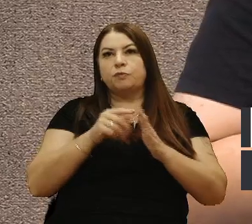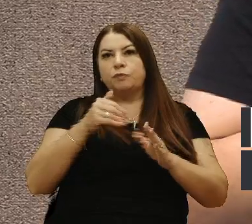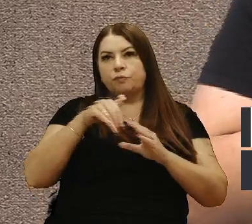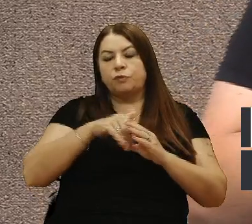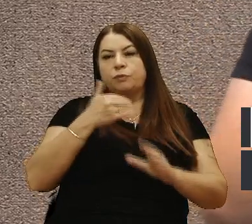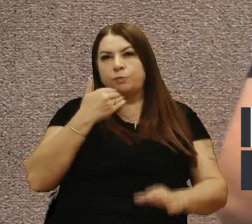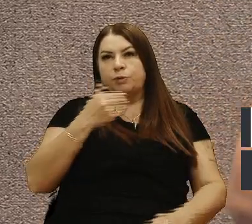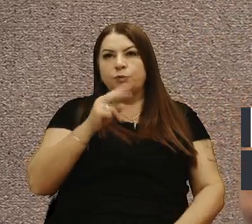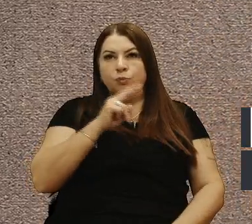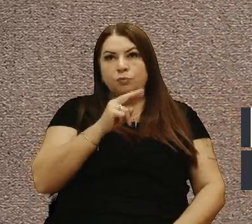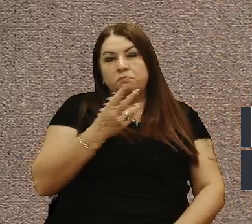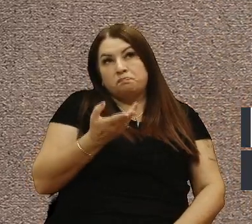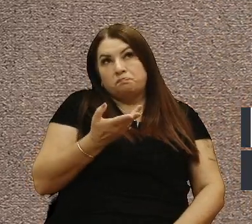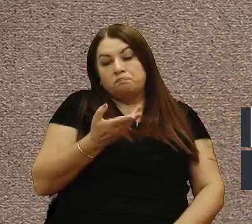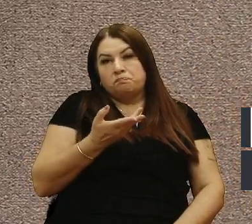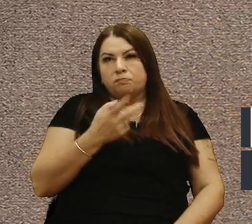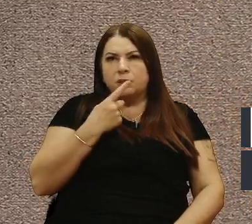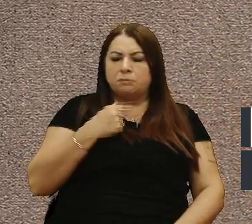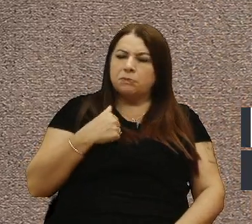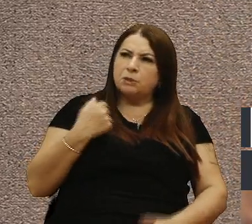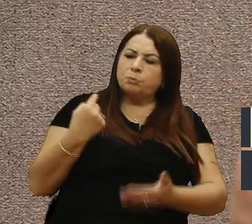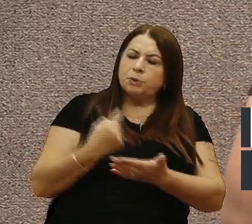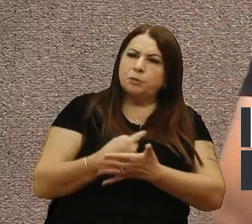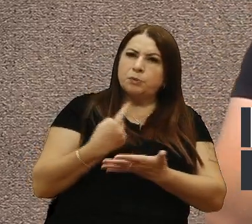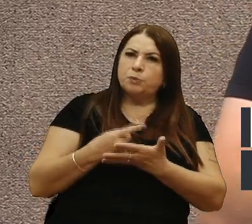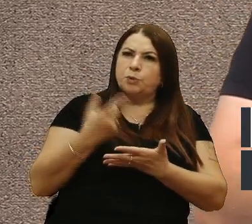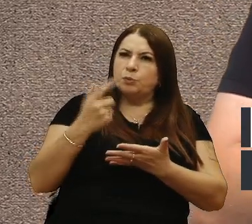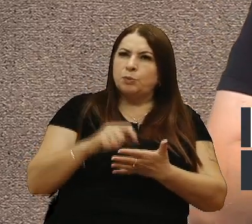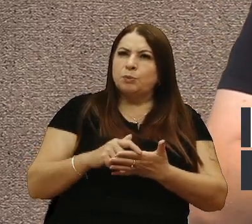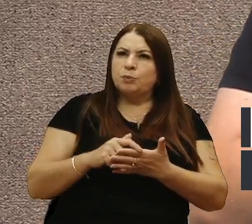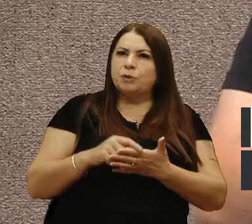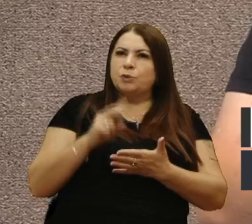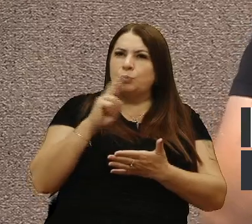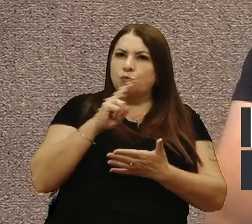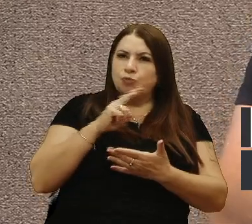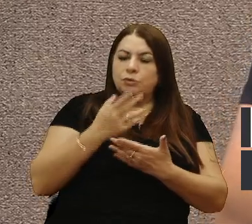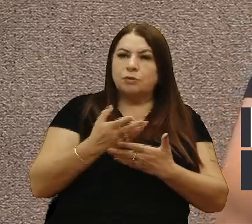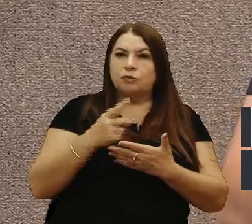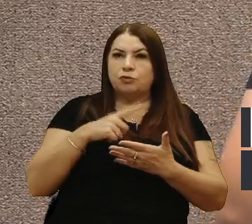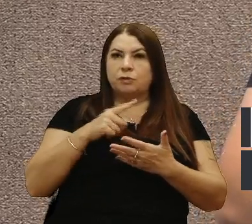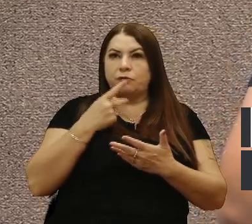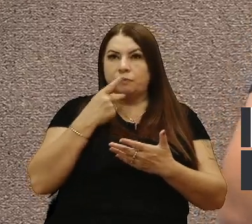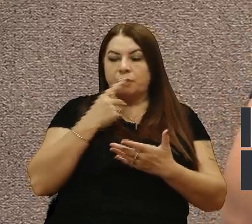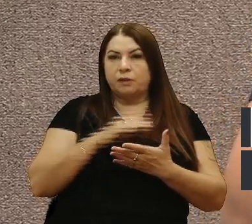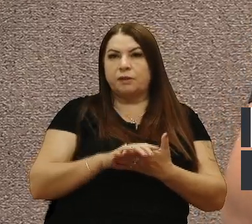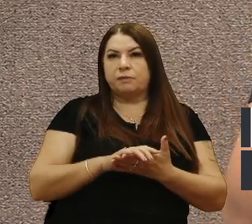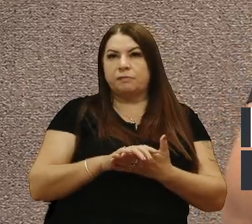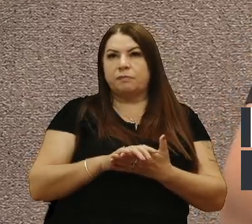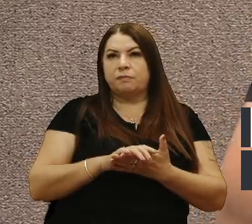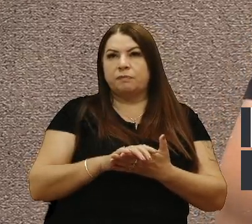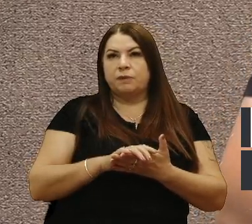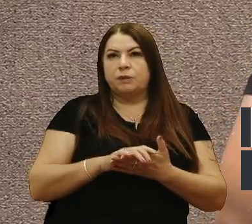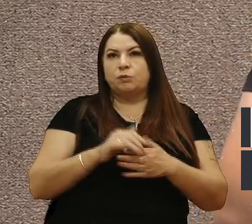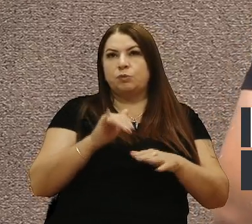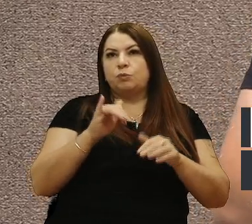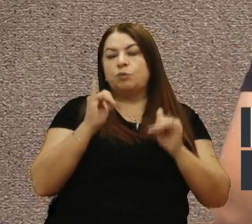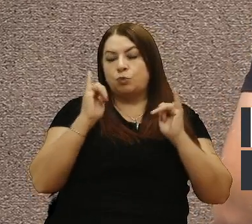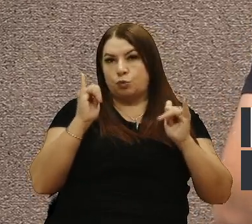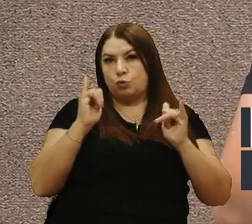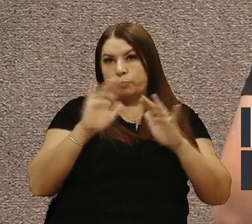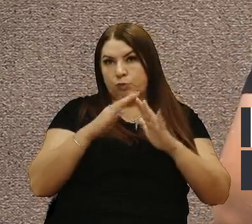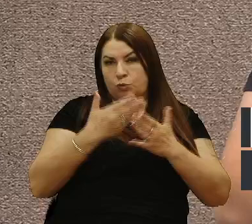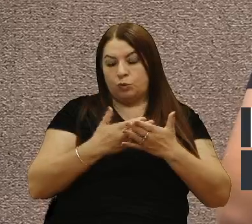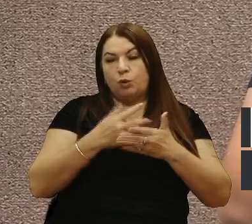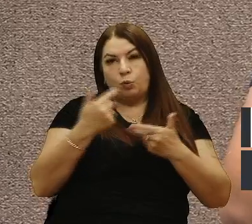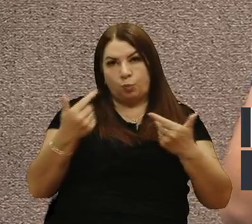à urgência, mas confesso que depois até fiquei me questionando, né? Eu acho que a urgência, se nós estivéssemos falando aí sobre a questão do transporte escolar e